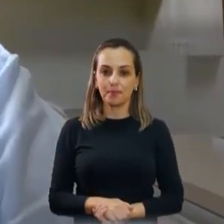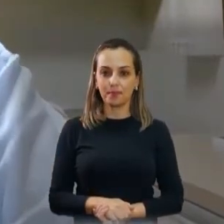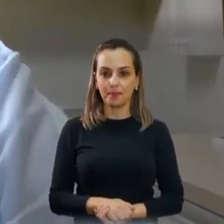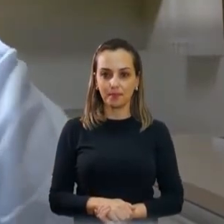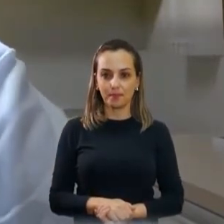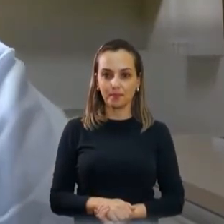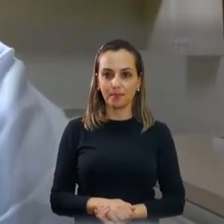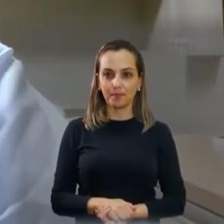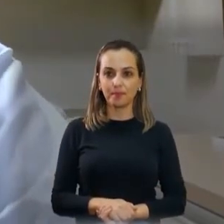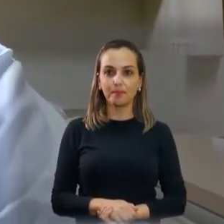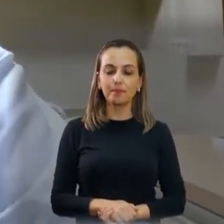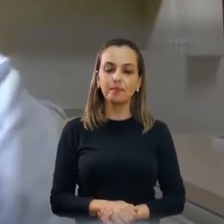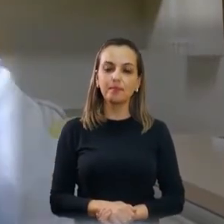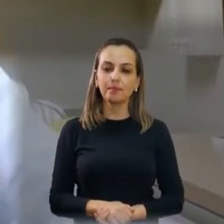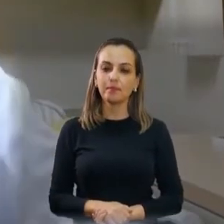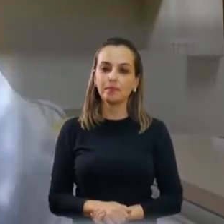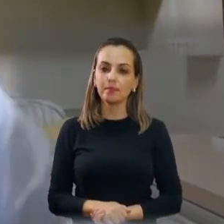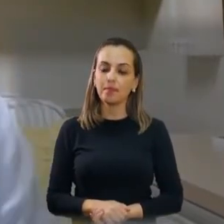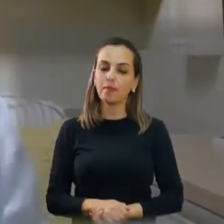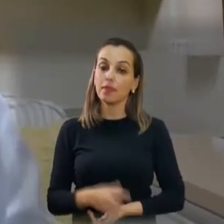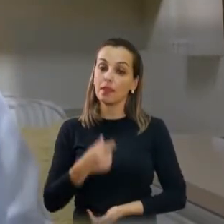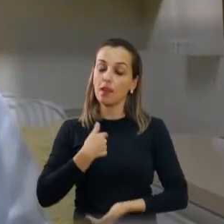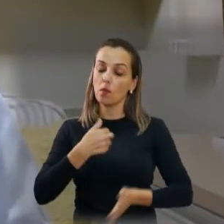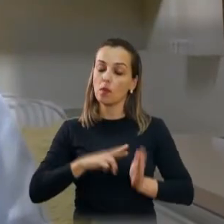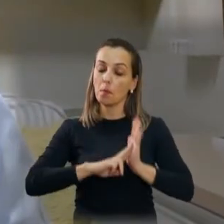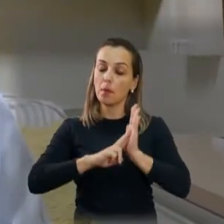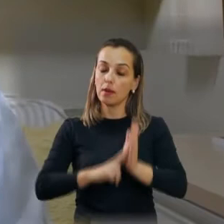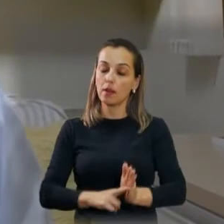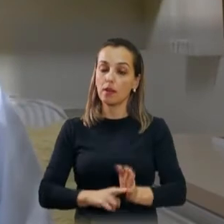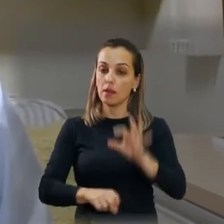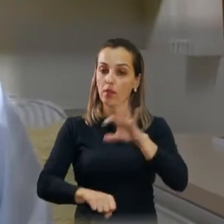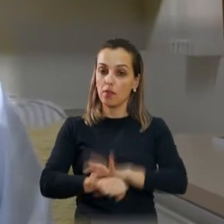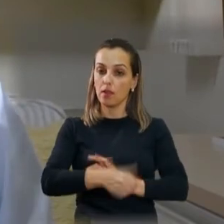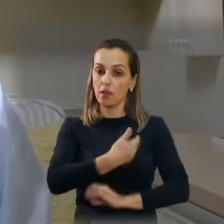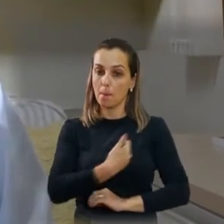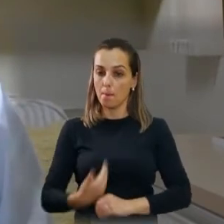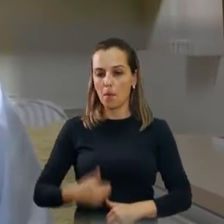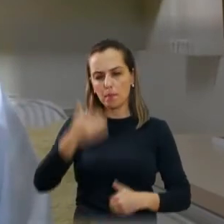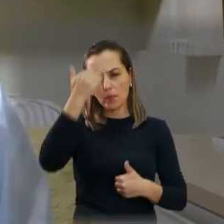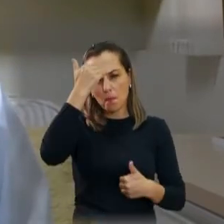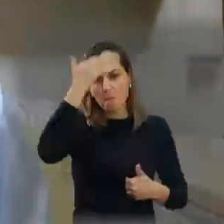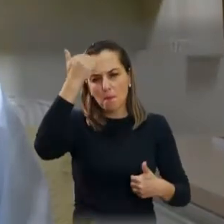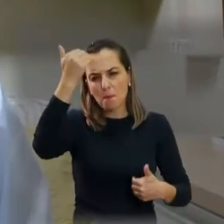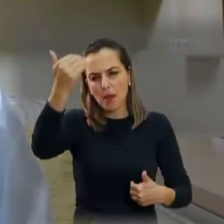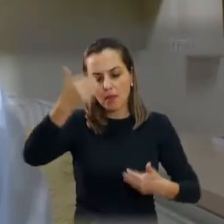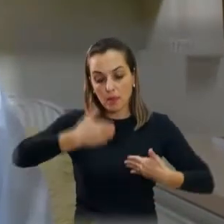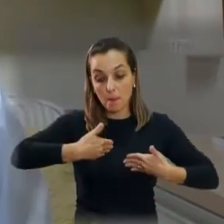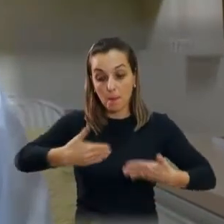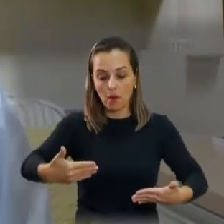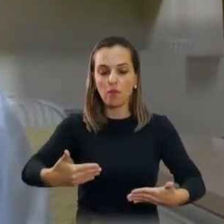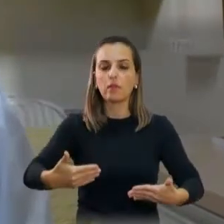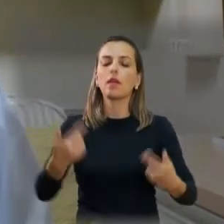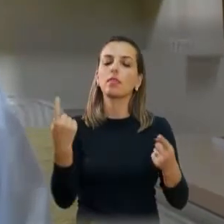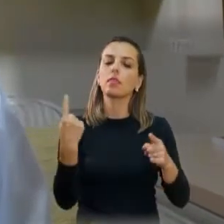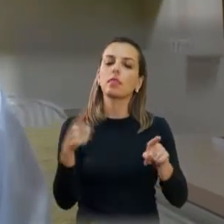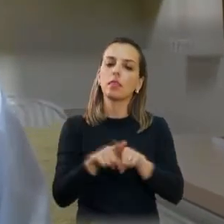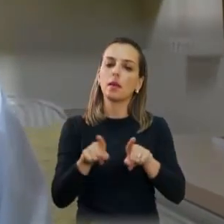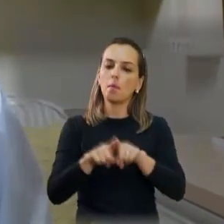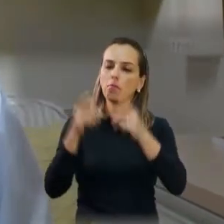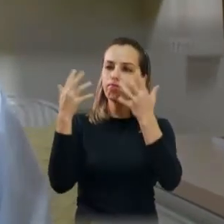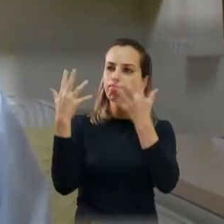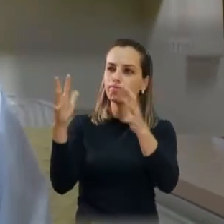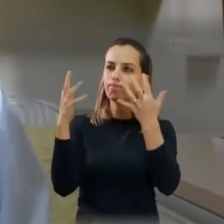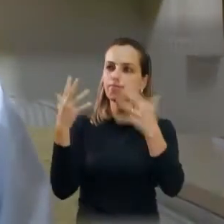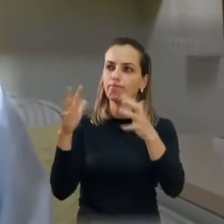Eu gostaria de, em nome da Defensoria Pública, agradecer pelo convite e enaltecer, vereadora Tainara, essa